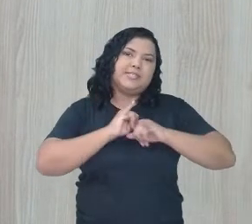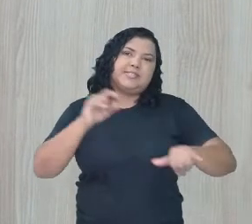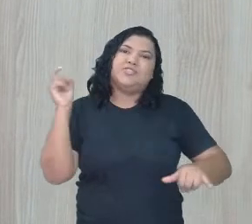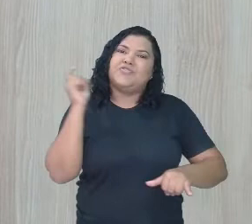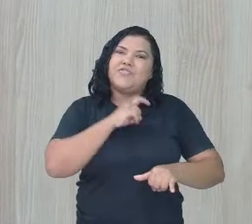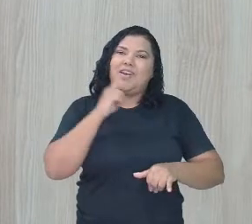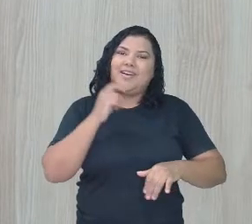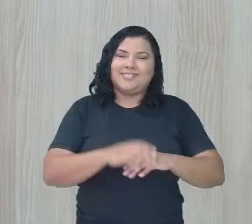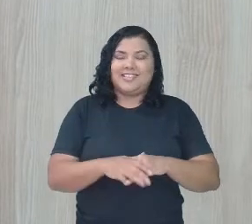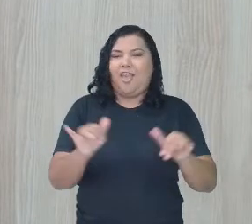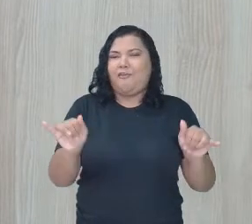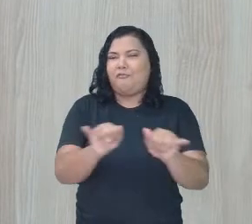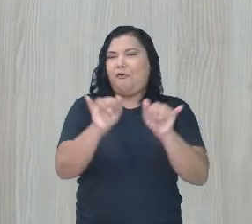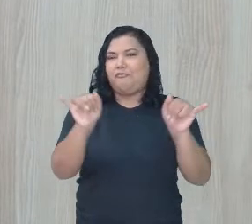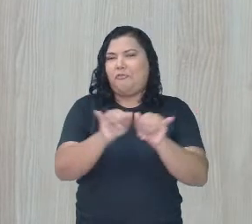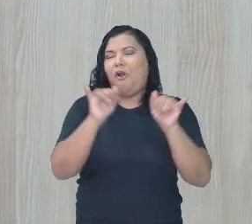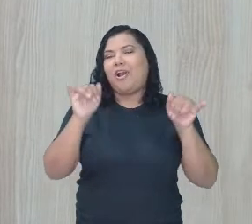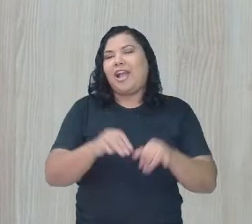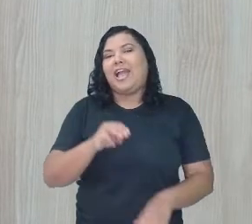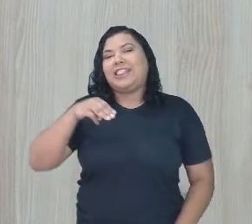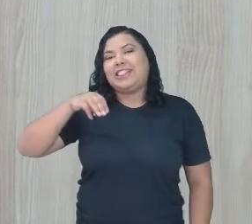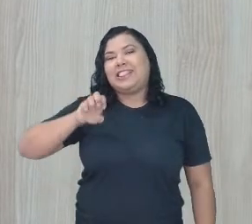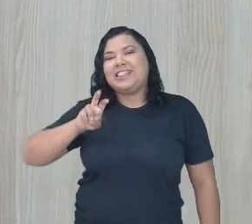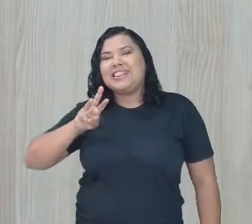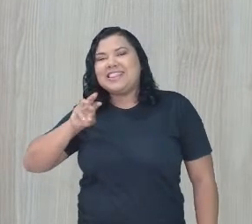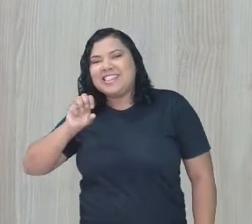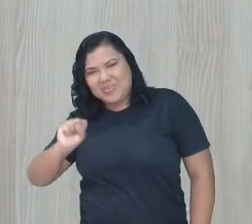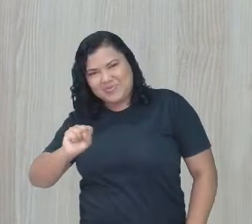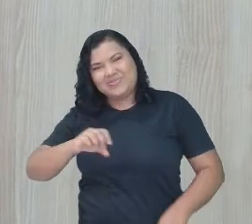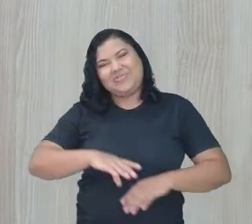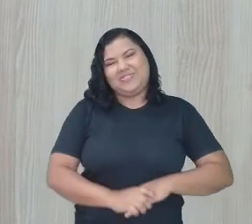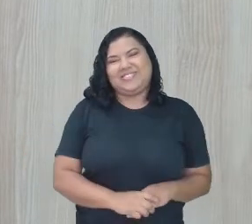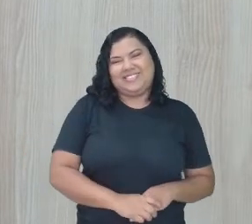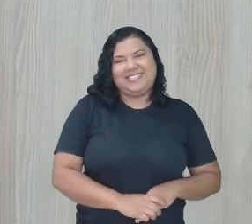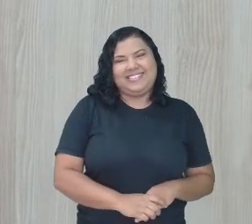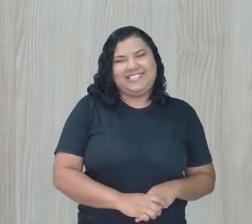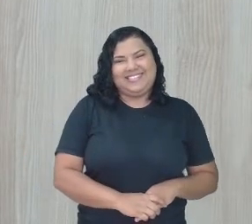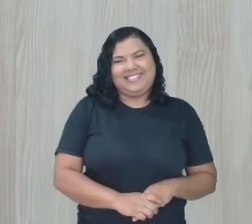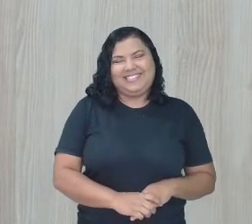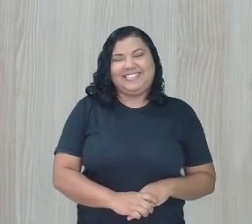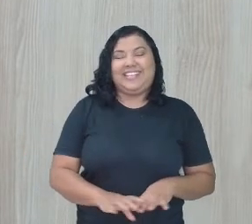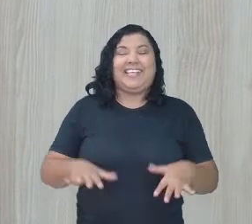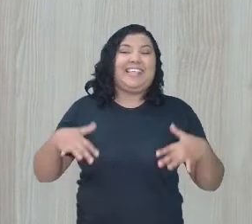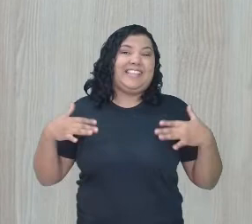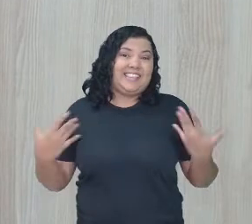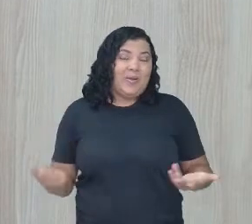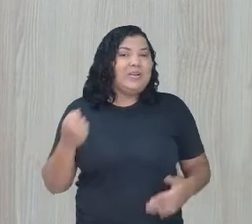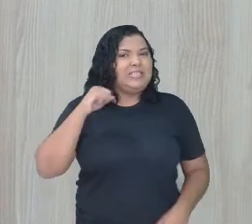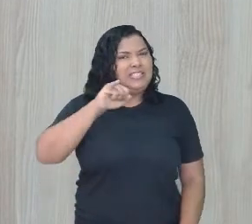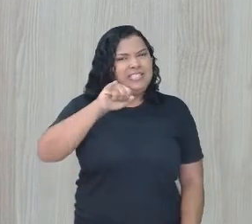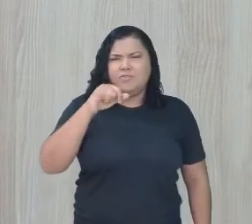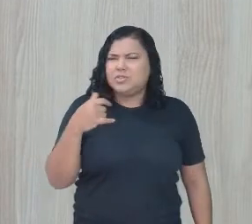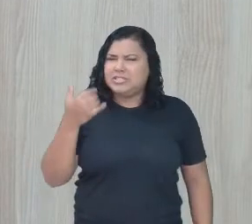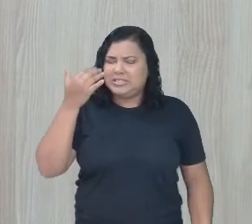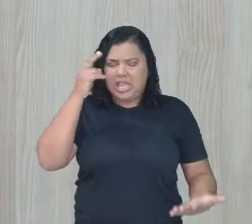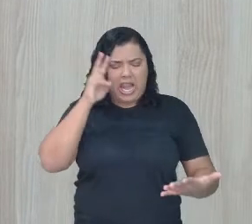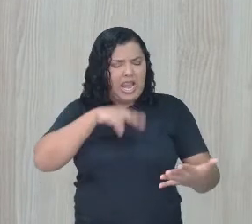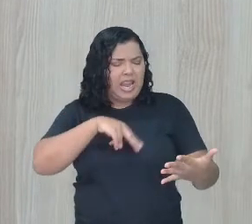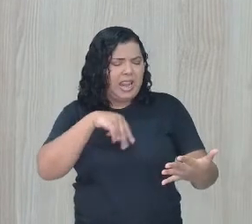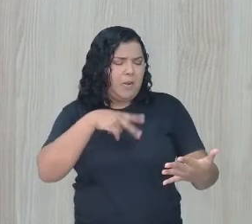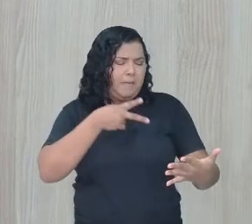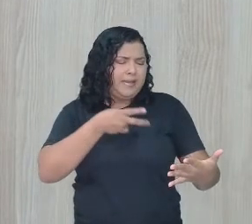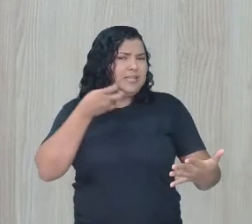do que eu chamo de fofoca news. Pois é. A fake news gosta de um fofoqueiro. Claro. Então, se você não tem certeza sobre